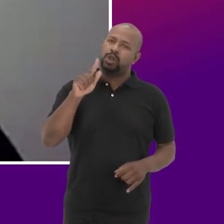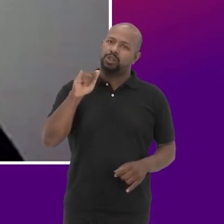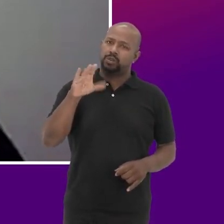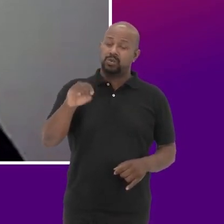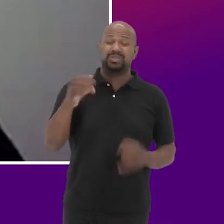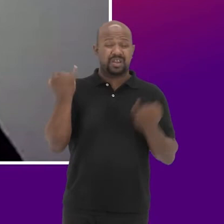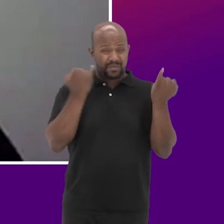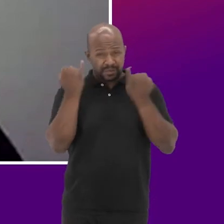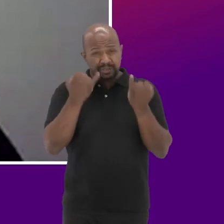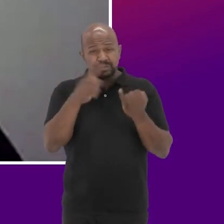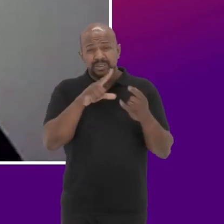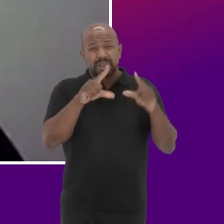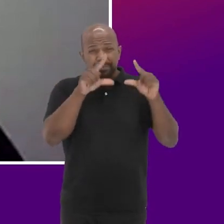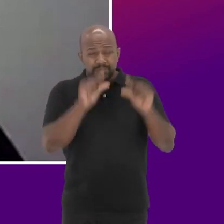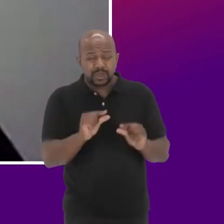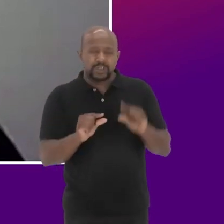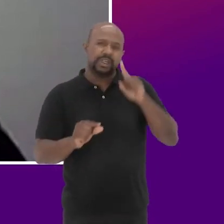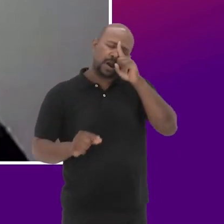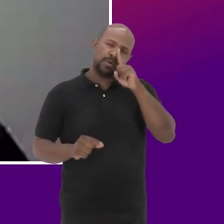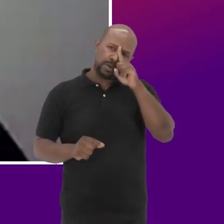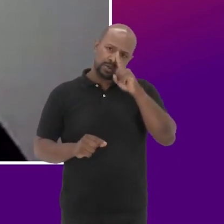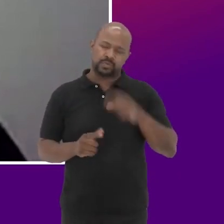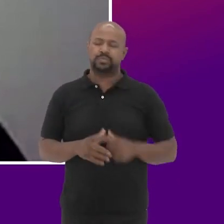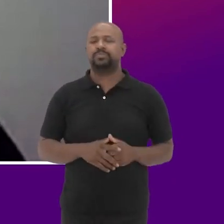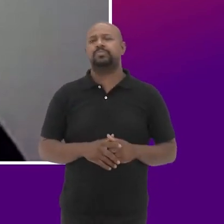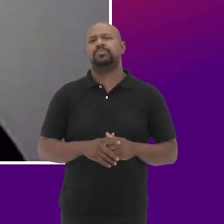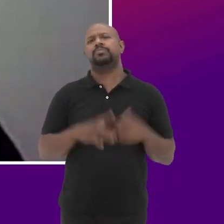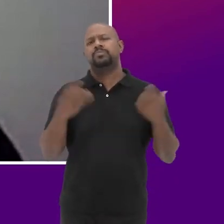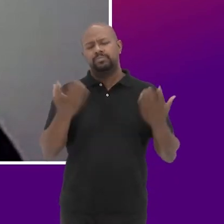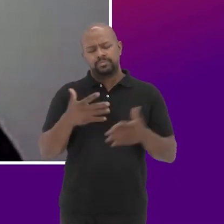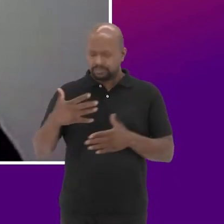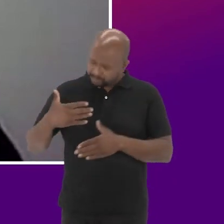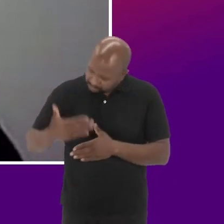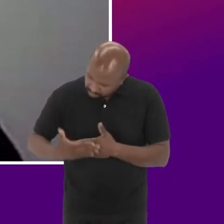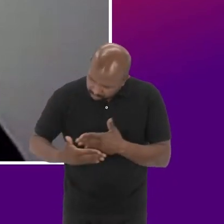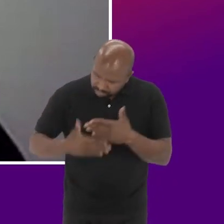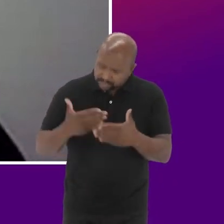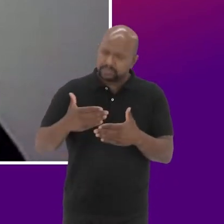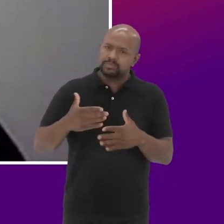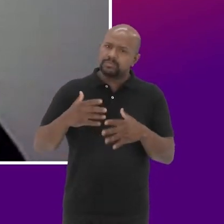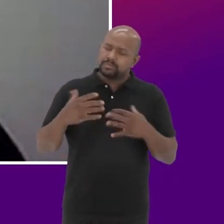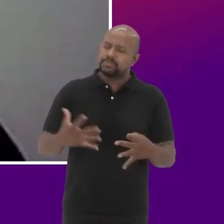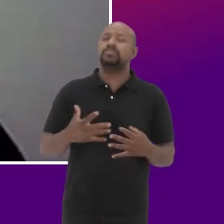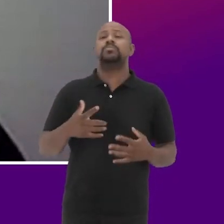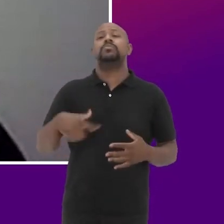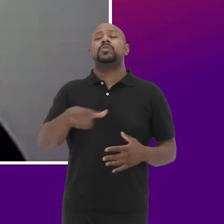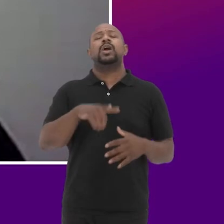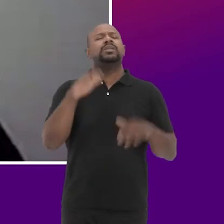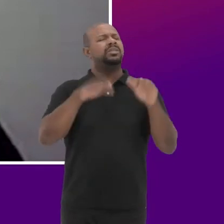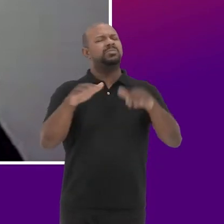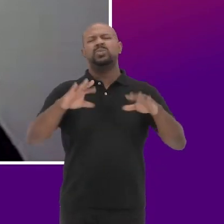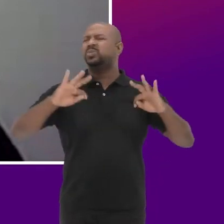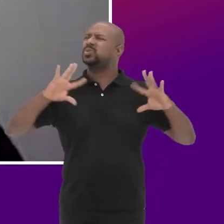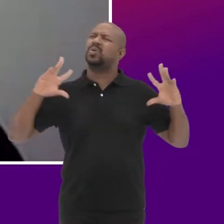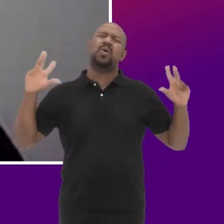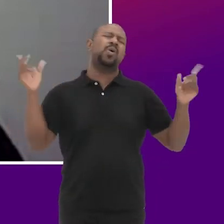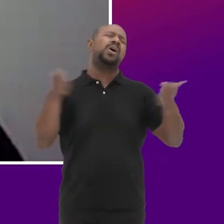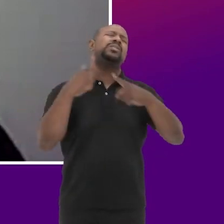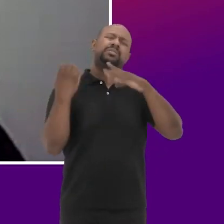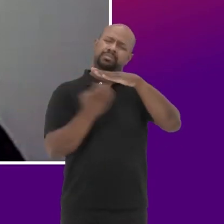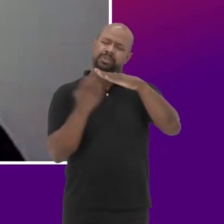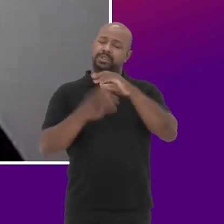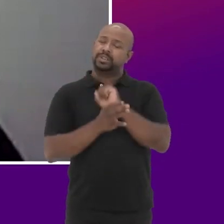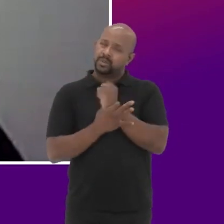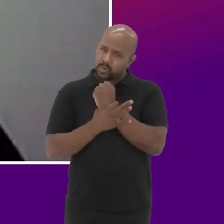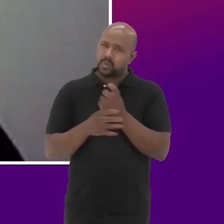são informações de mitigação de risco. Então, dentro desse processo de construção, nós chamamos todas as empresas de